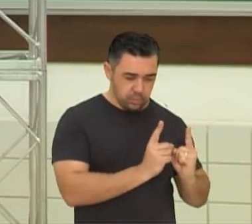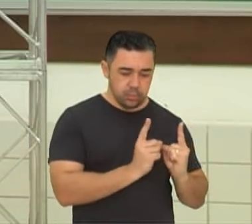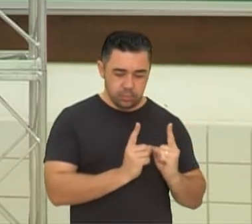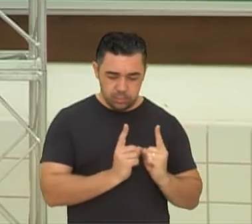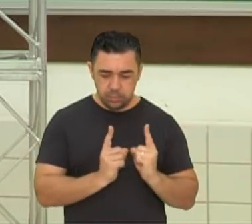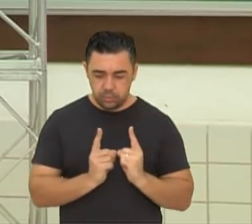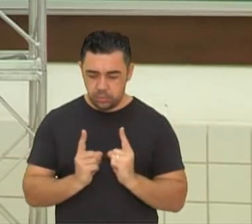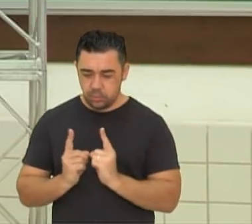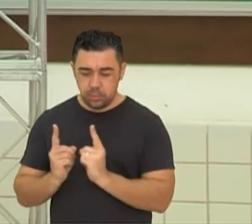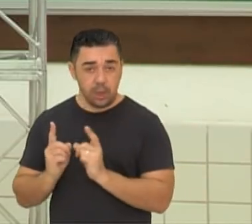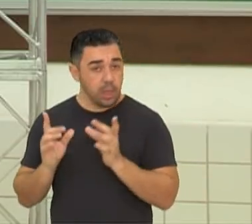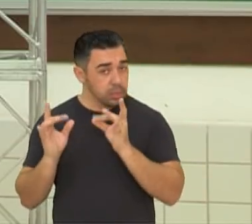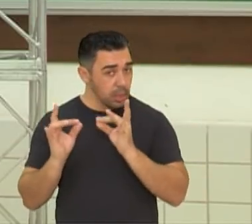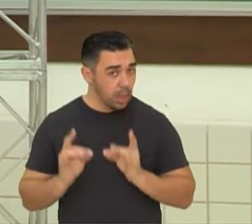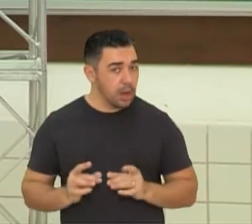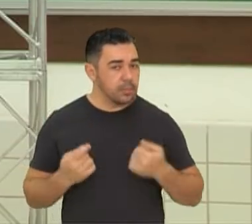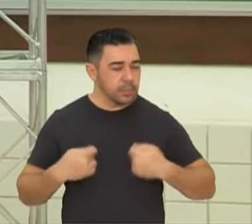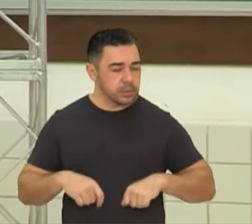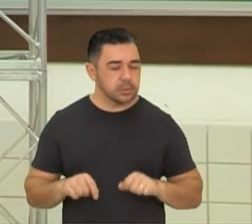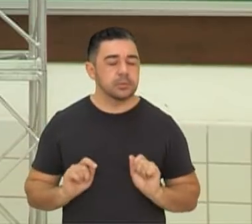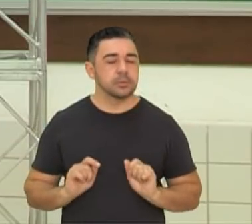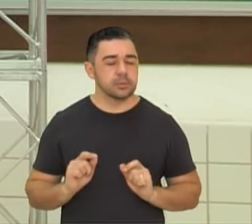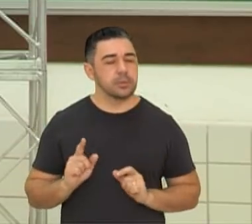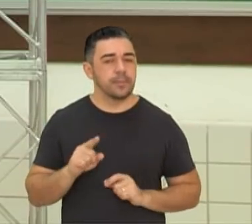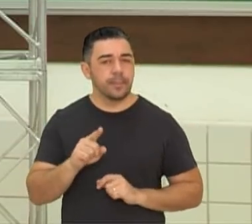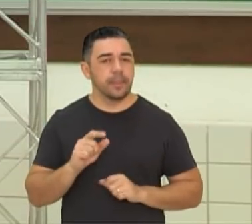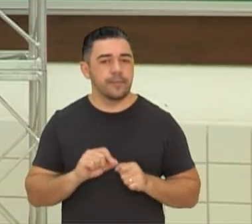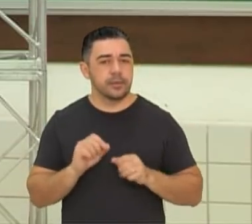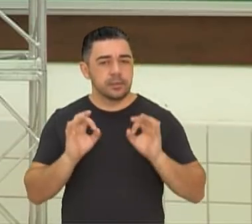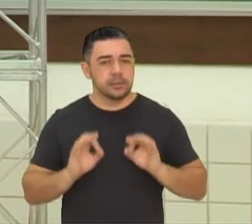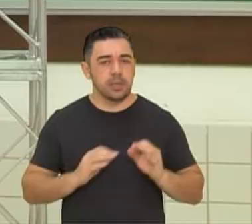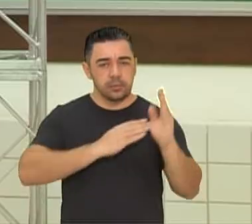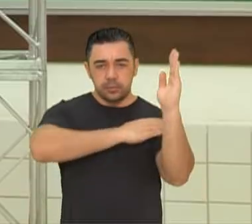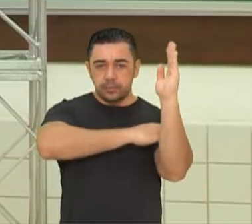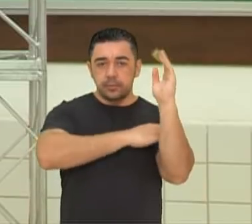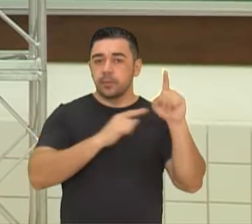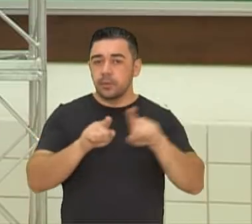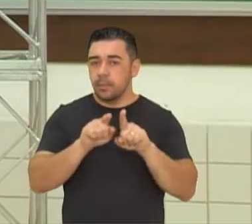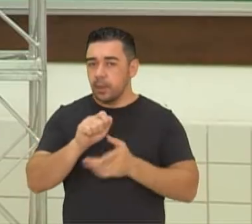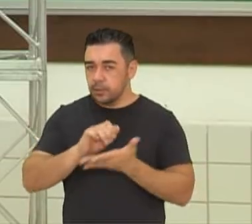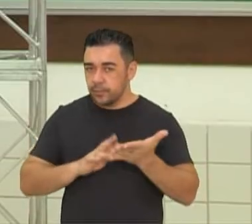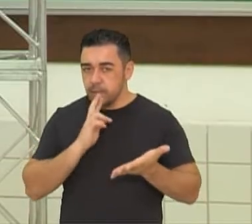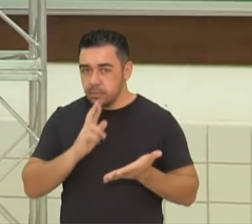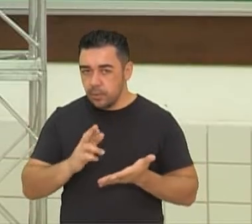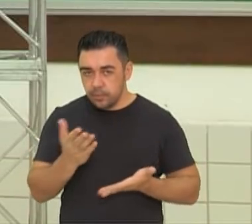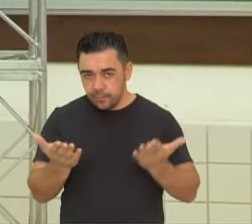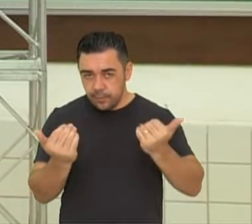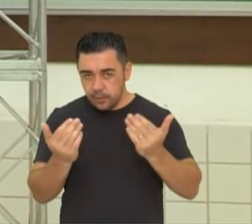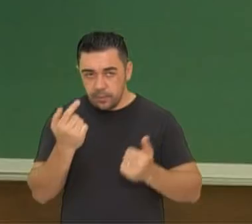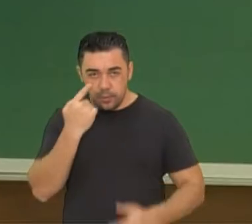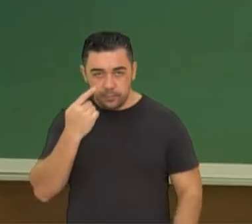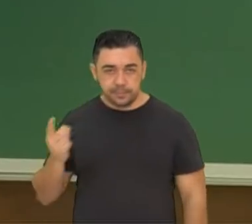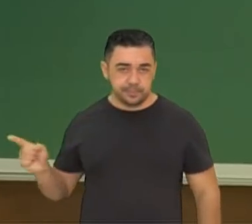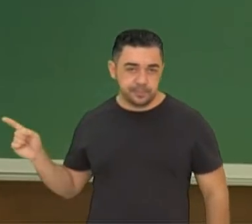eixo. Todos esses detalhezinhos você precisa cuidar para quê? Para não fazer errado os exercícios. Então dá uma olhadinha comigo lá.